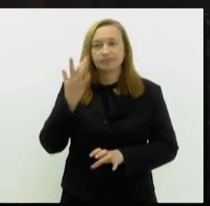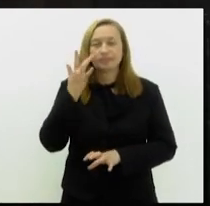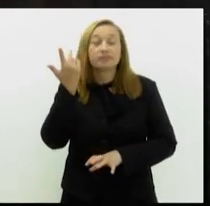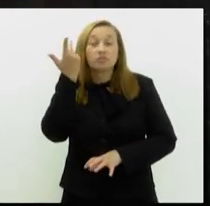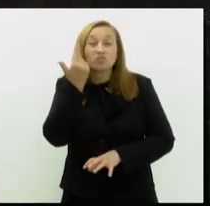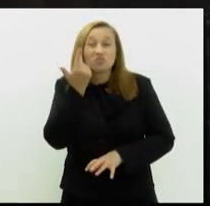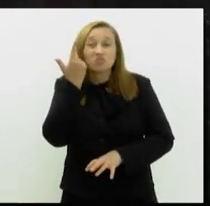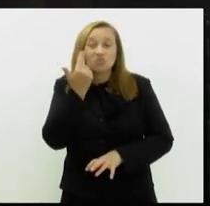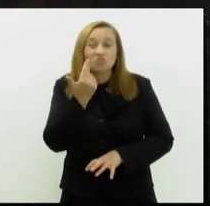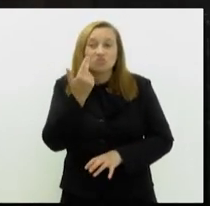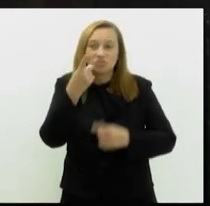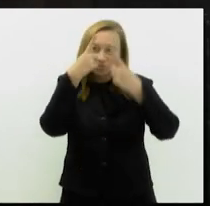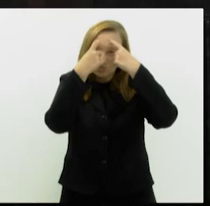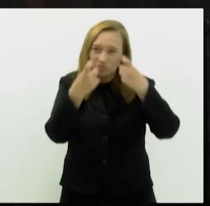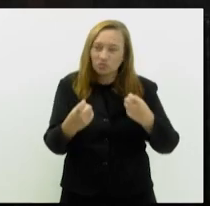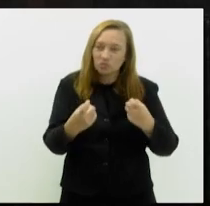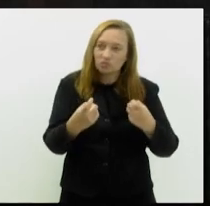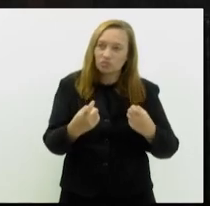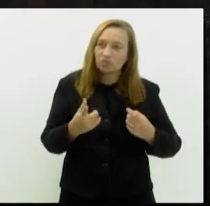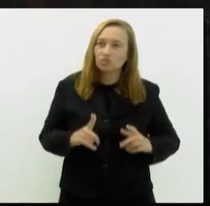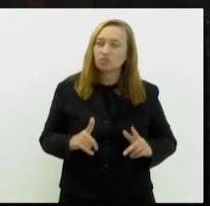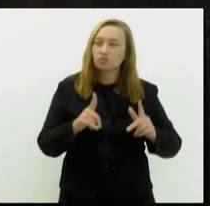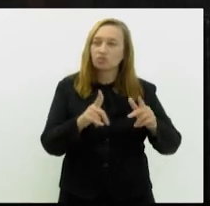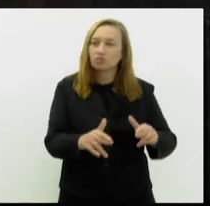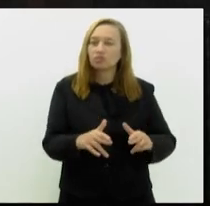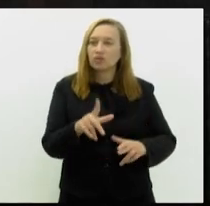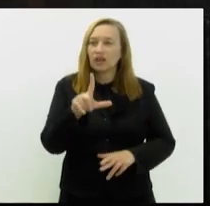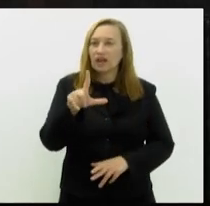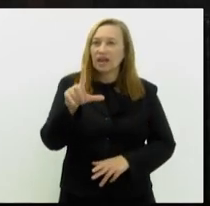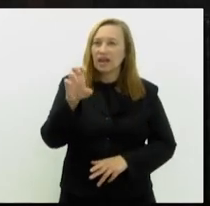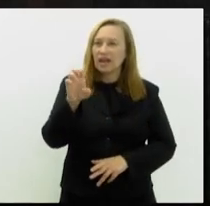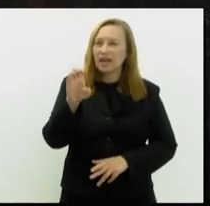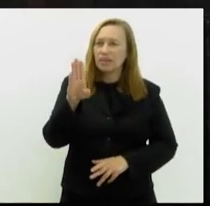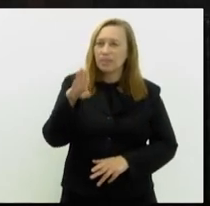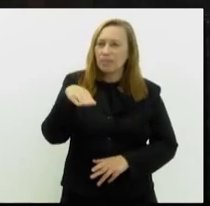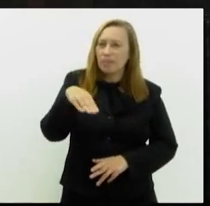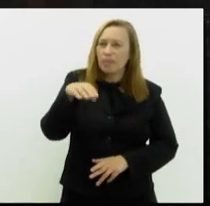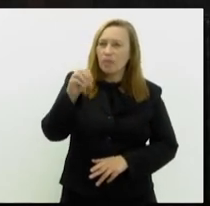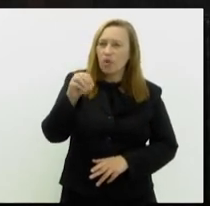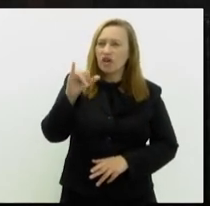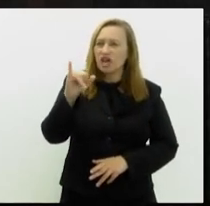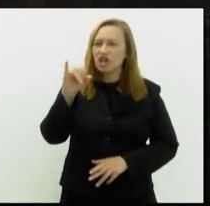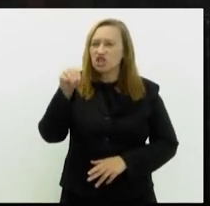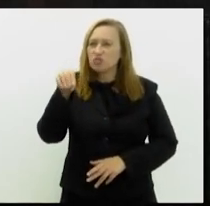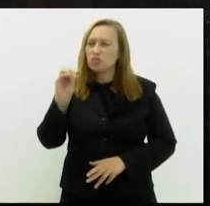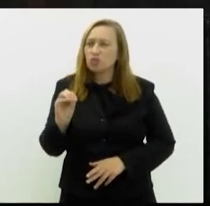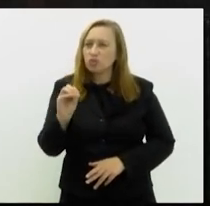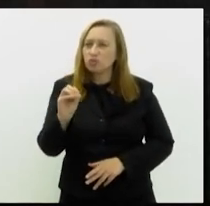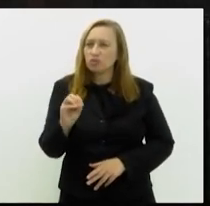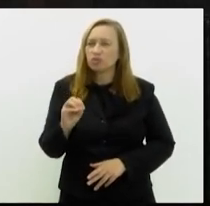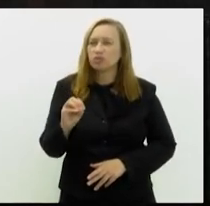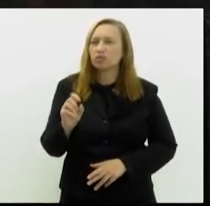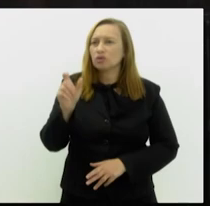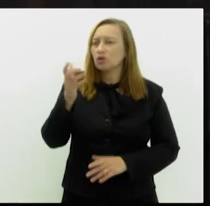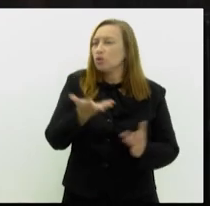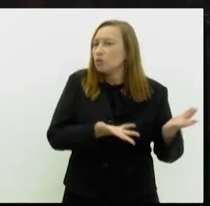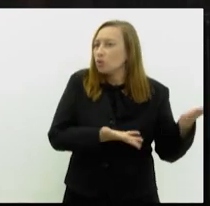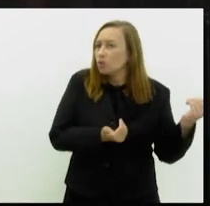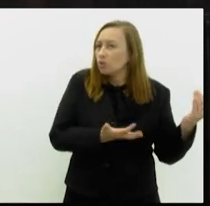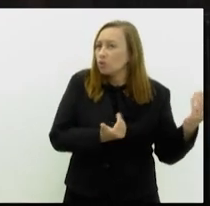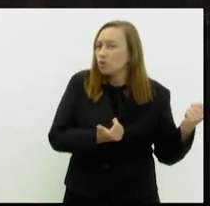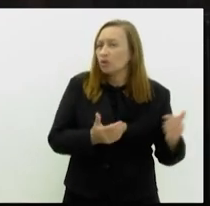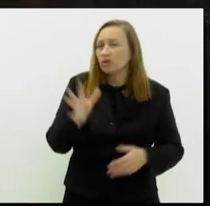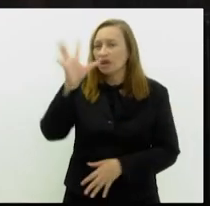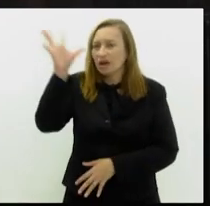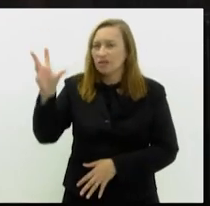naturalizar violências como sofreu o congolês Moïse Kabangambé, um jovem que foi assassinado ao cobrar suas